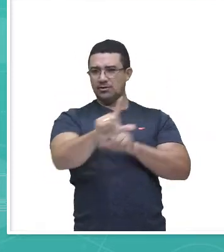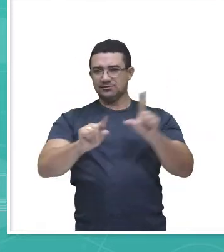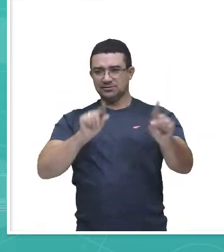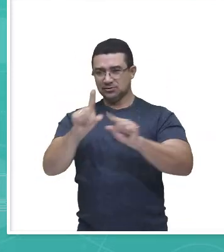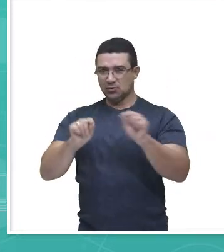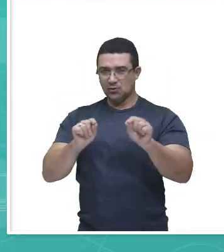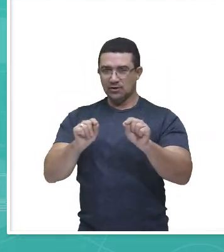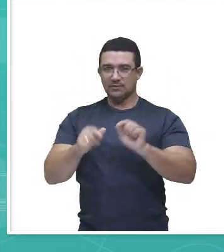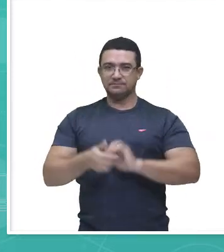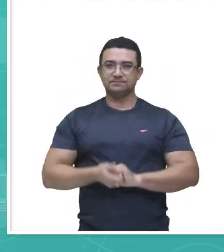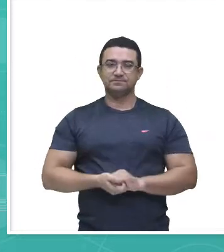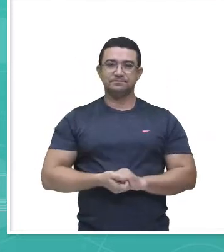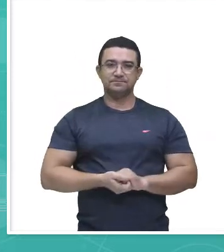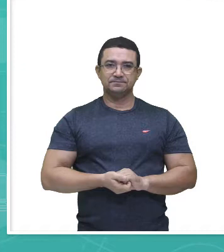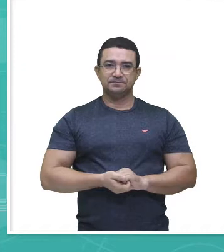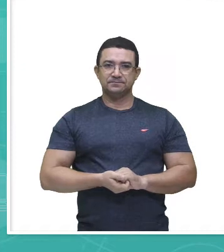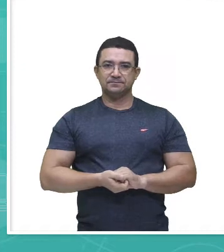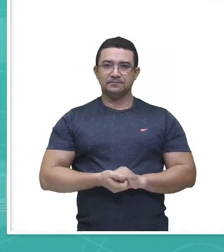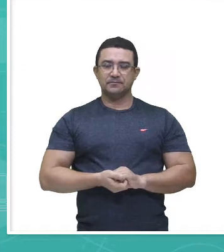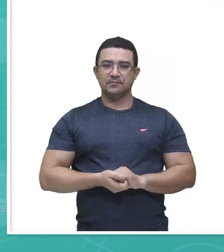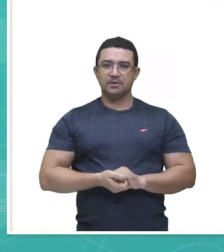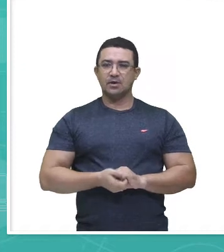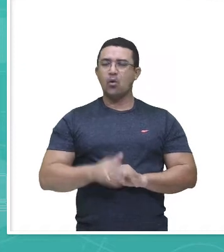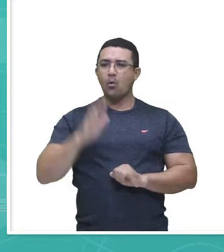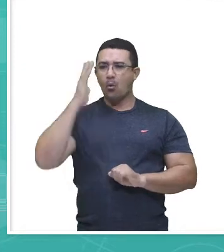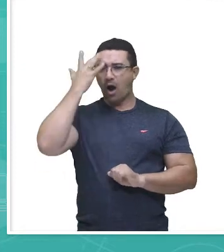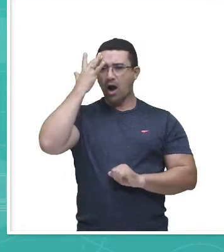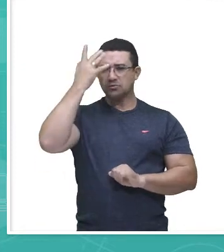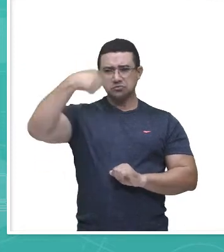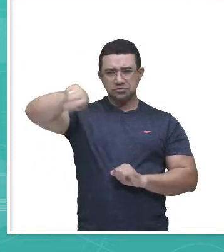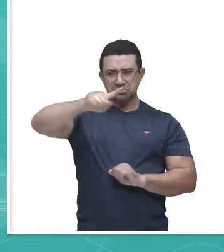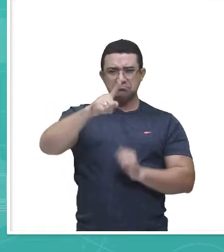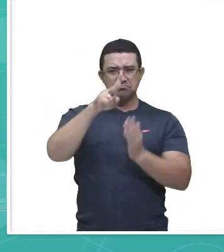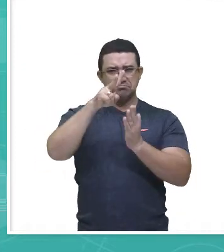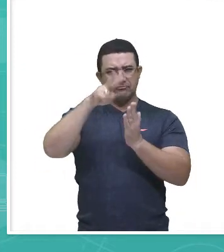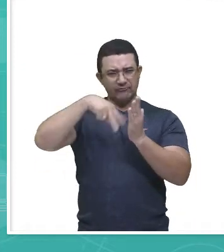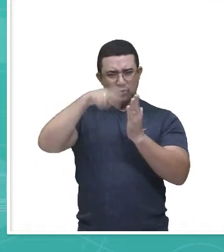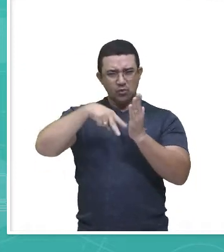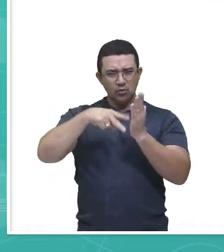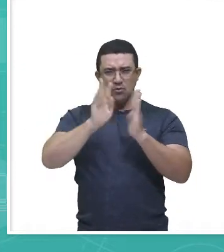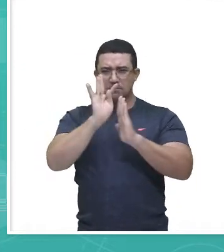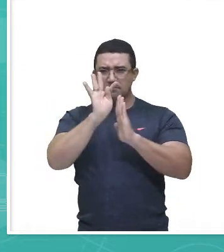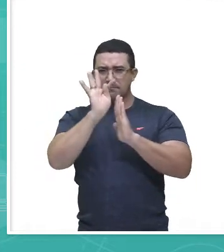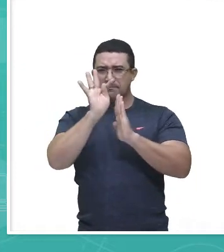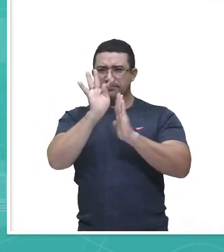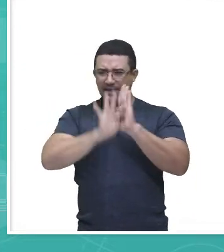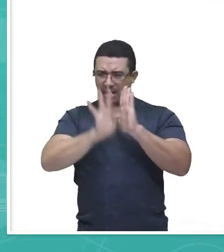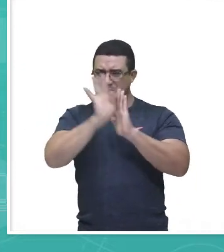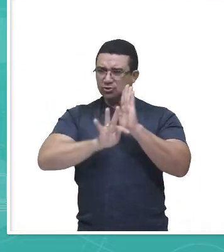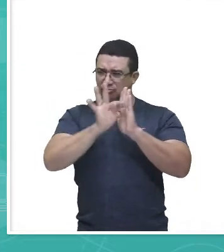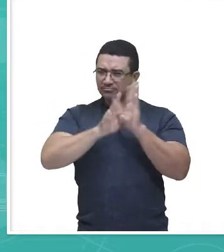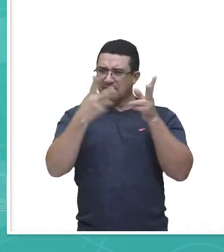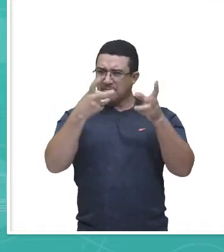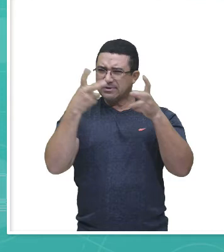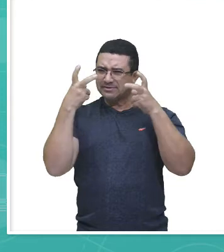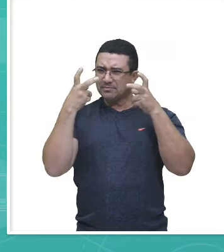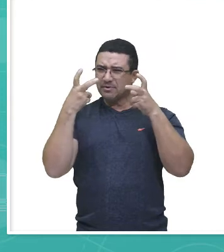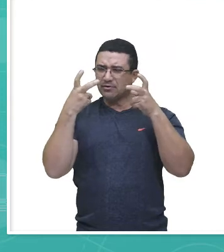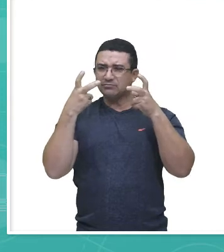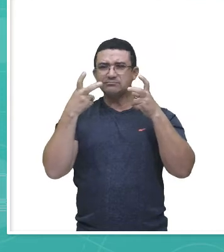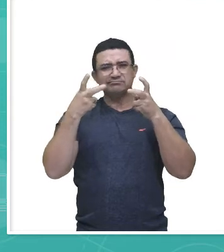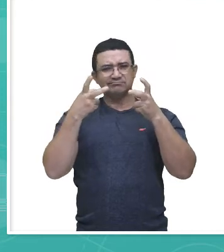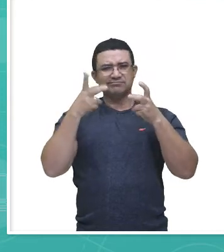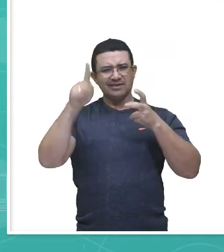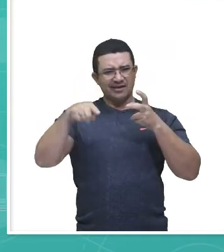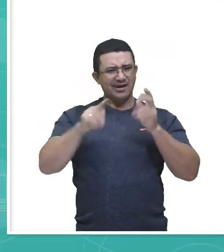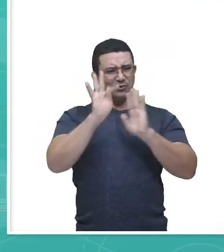Então, eu acho que você notou aí que é um textozinho assim meio enfadonho, né?